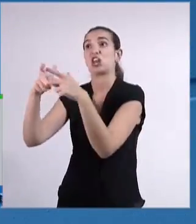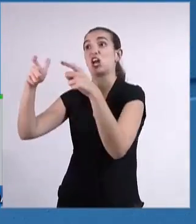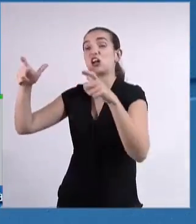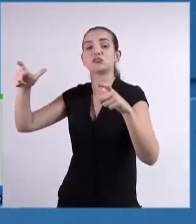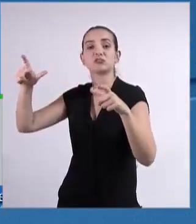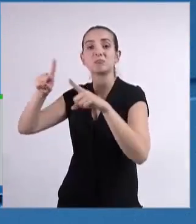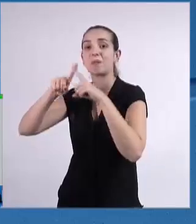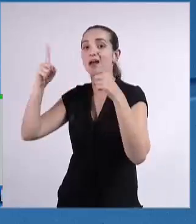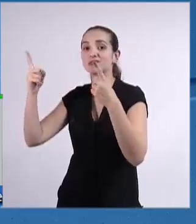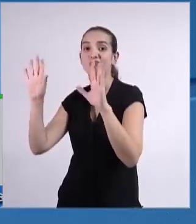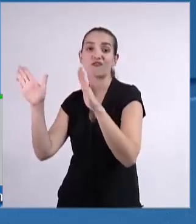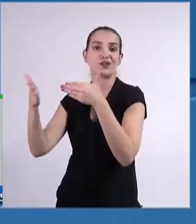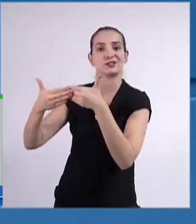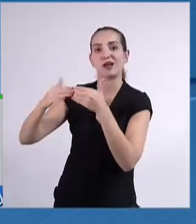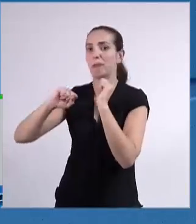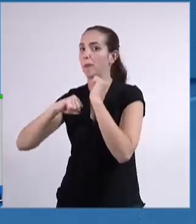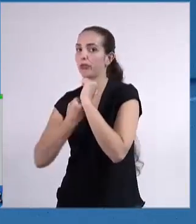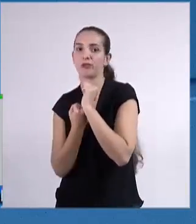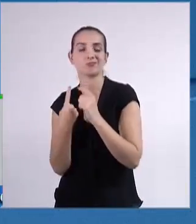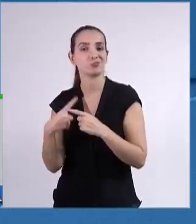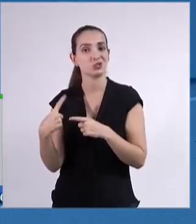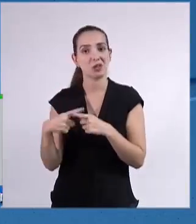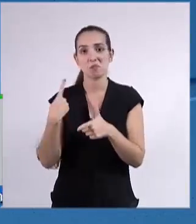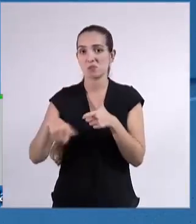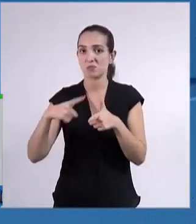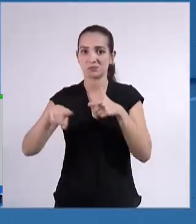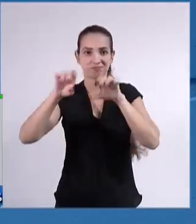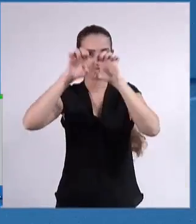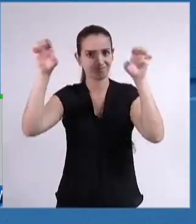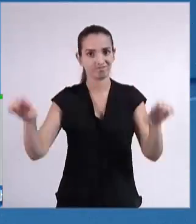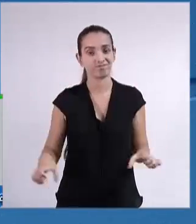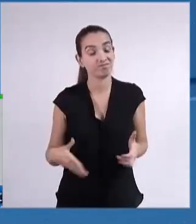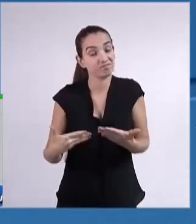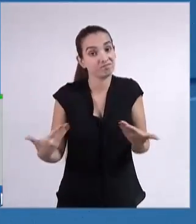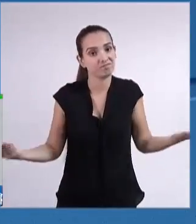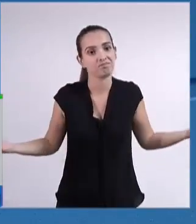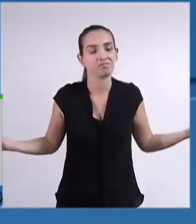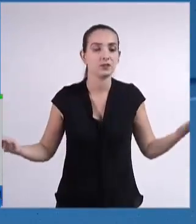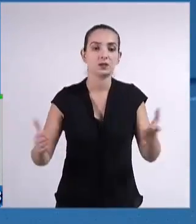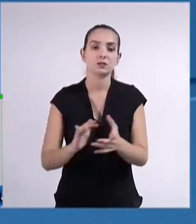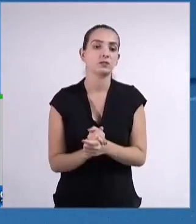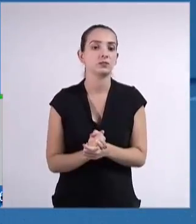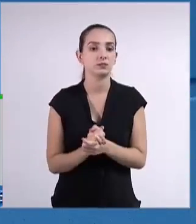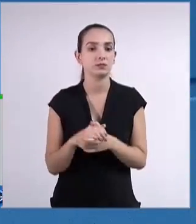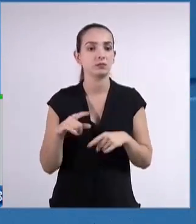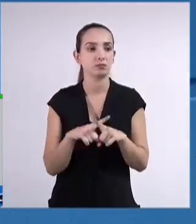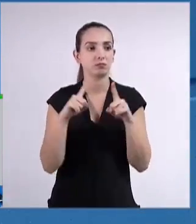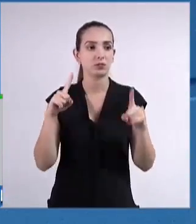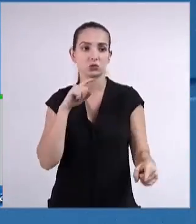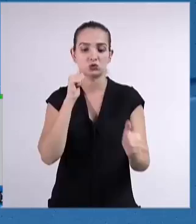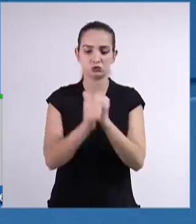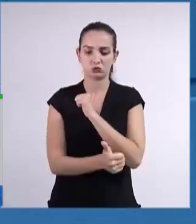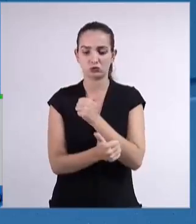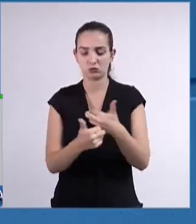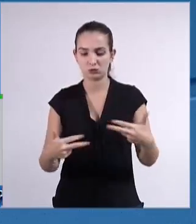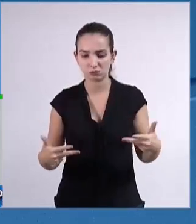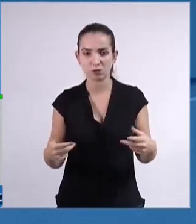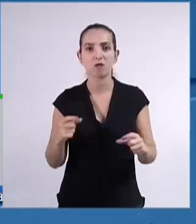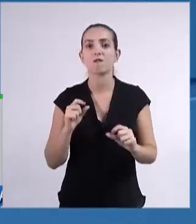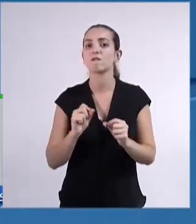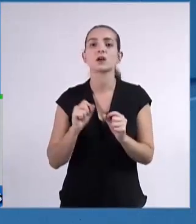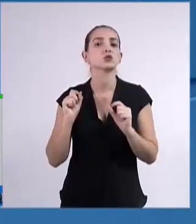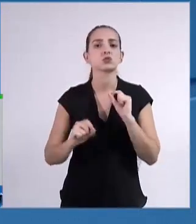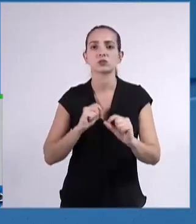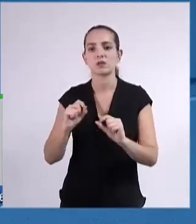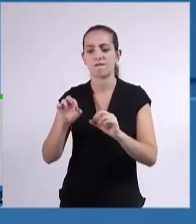Quer dizer, há uma falta de cuidado com isso. E o futebol, ele faz as famílias irem até o